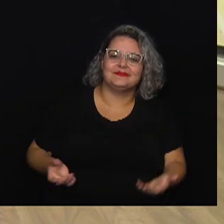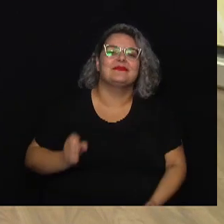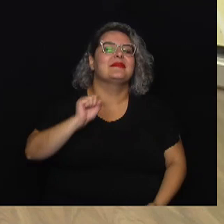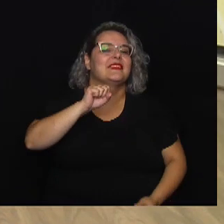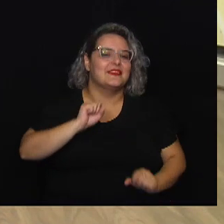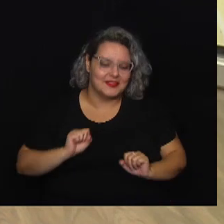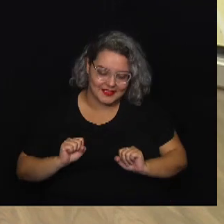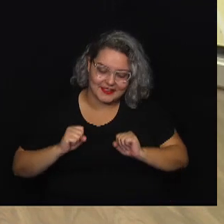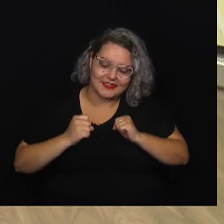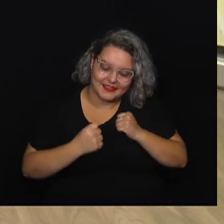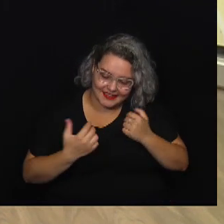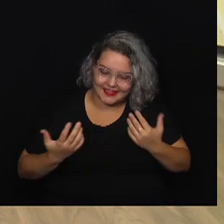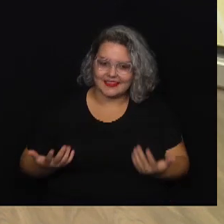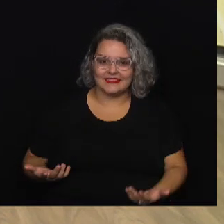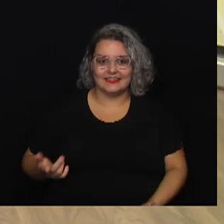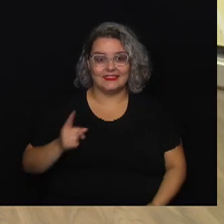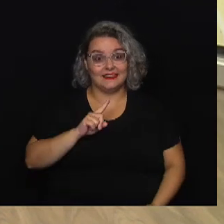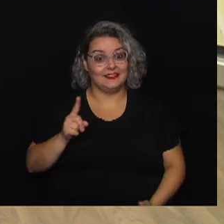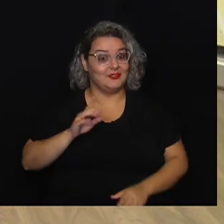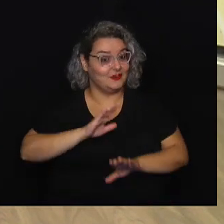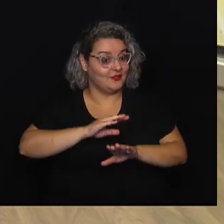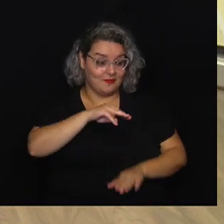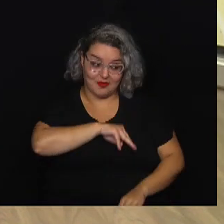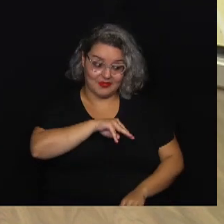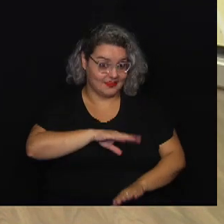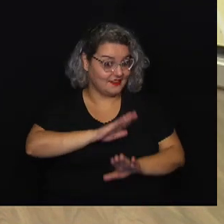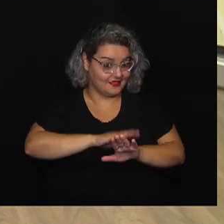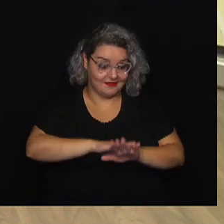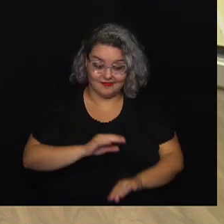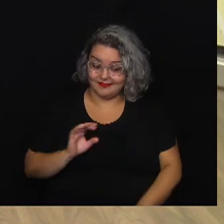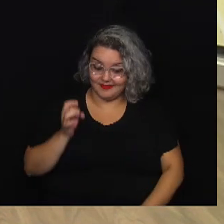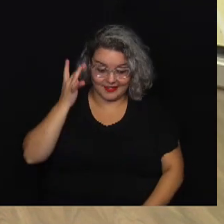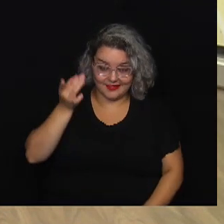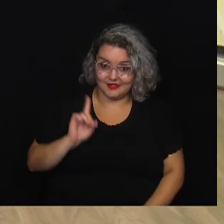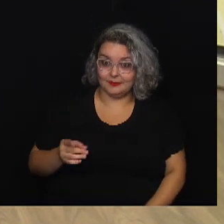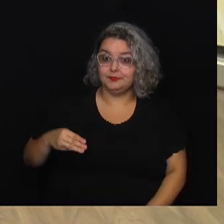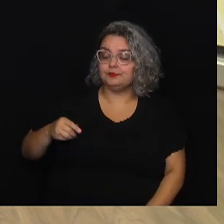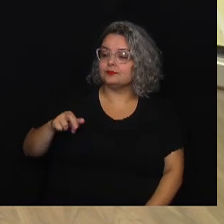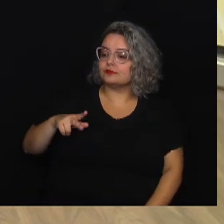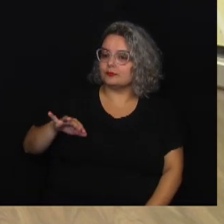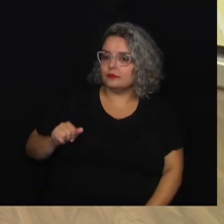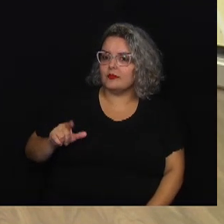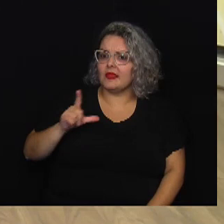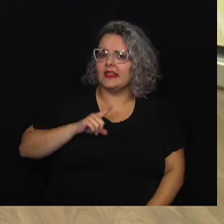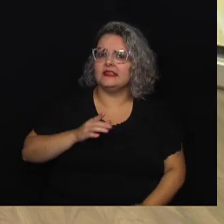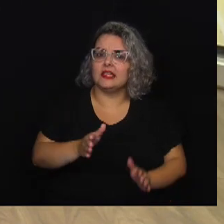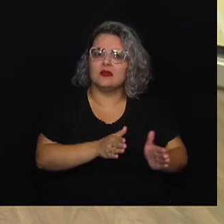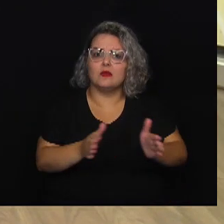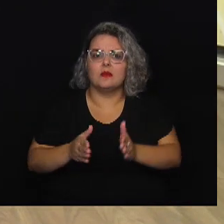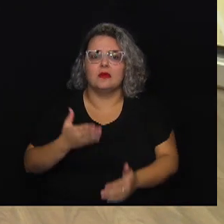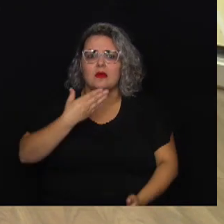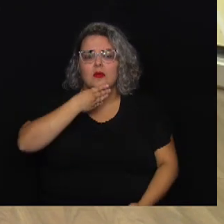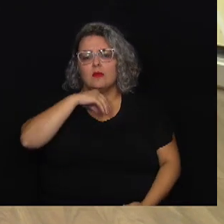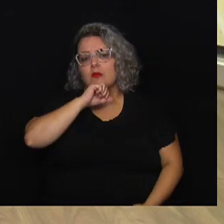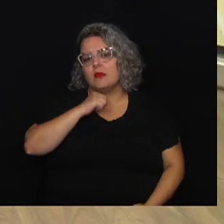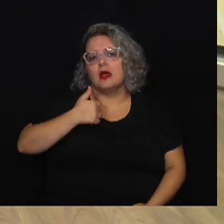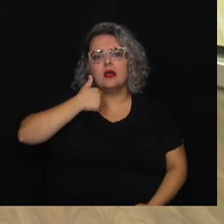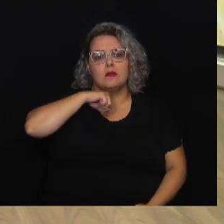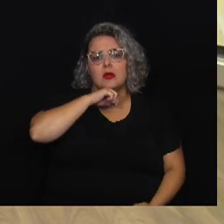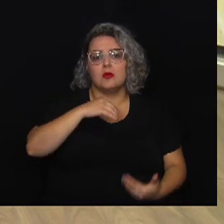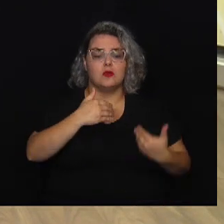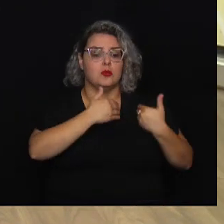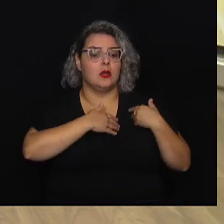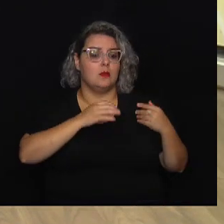aqui porque não é uma tarefa fácil. Agora, Maria da Paz, tem alguma fase para os pais, para os responsáveis que estão